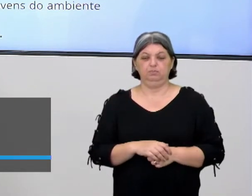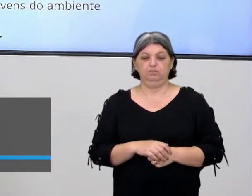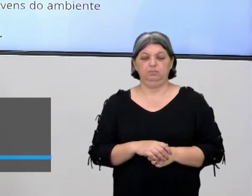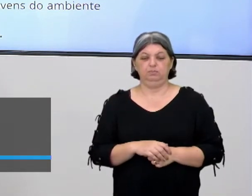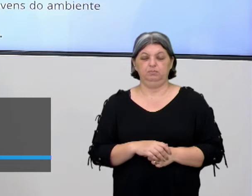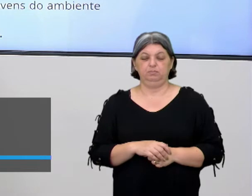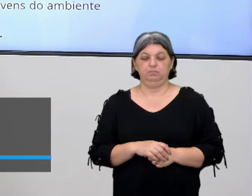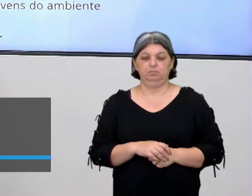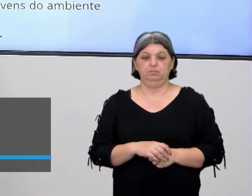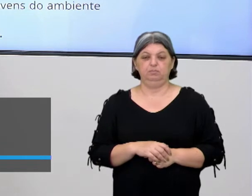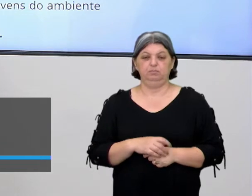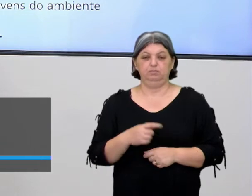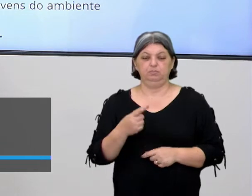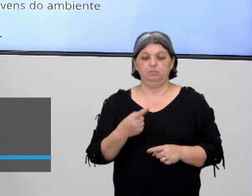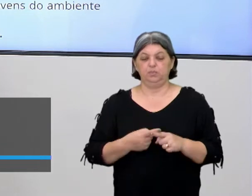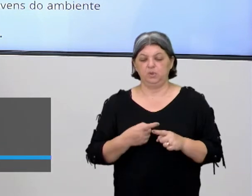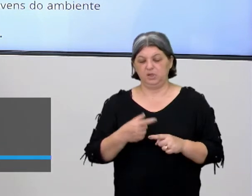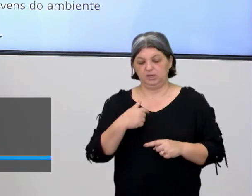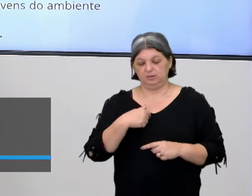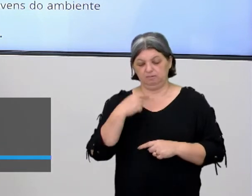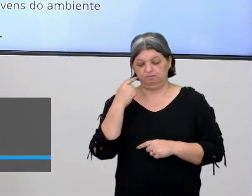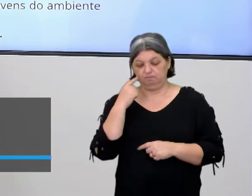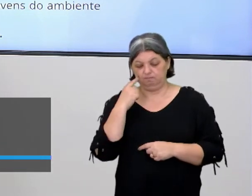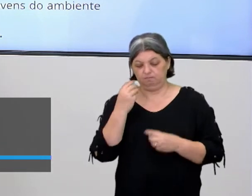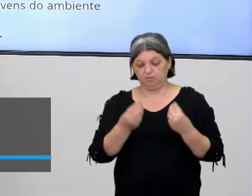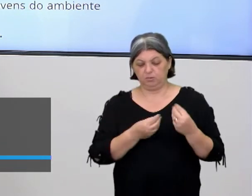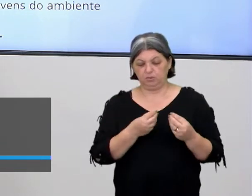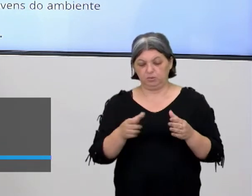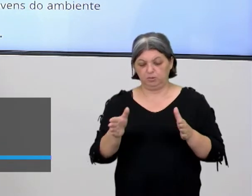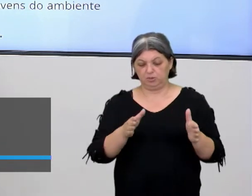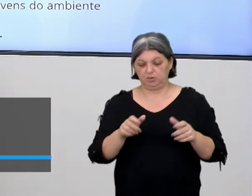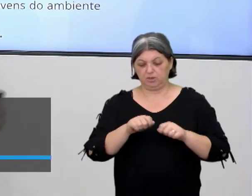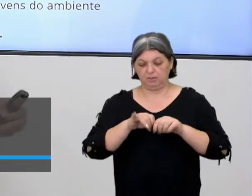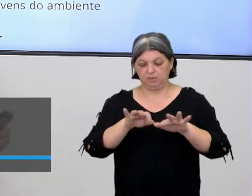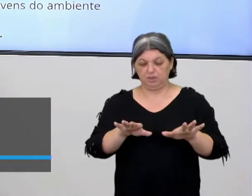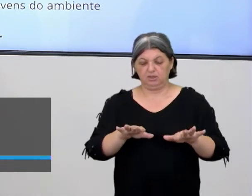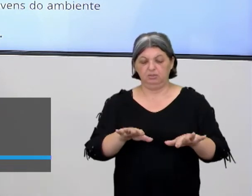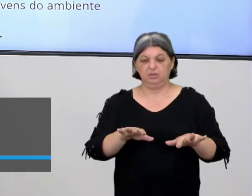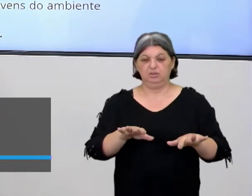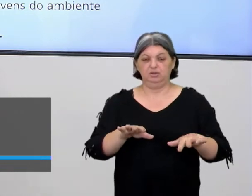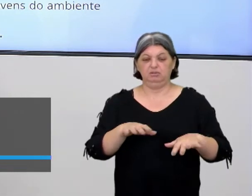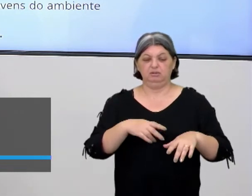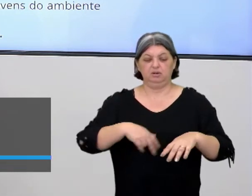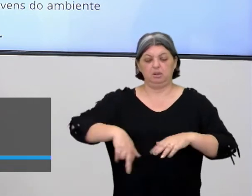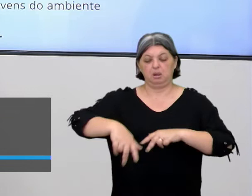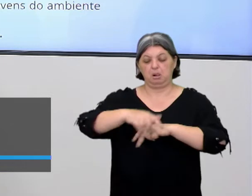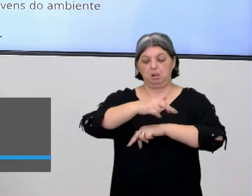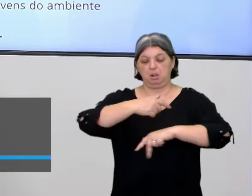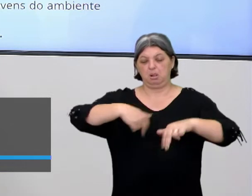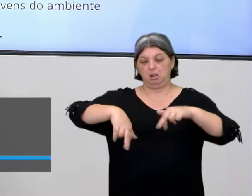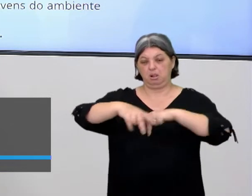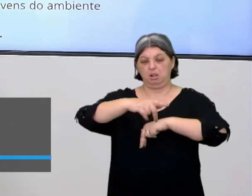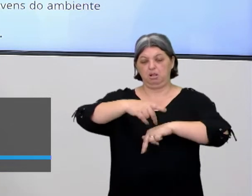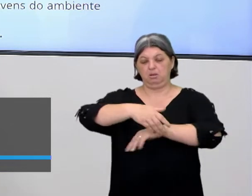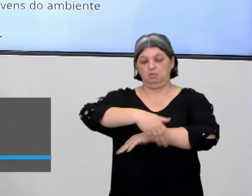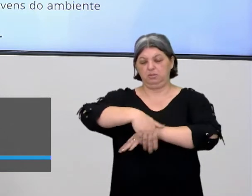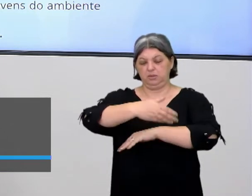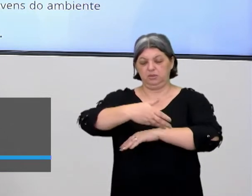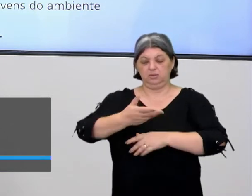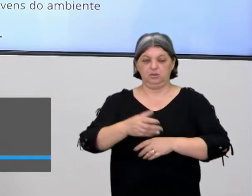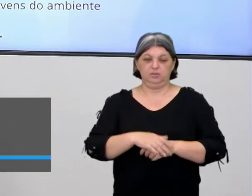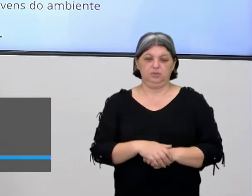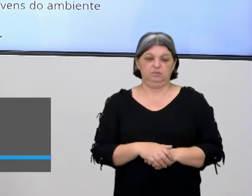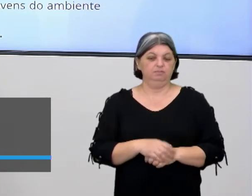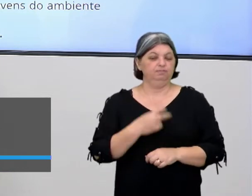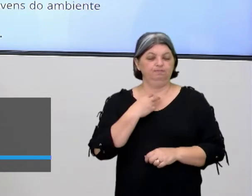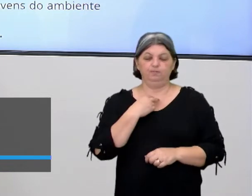necessária. Não tinha sentido nos tempos da pandemia e a gente, né, sair e ficar passeando, como a gente bem sabe. Então,